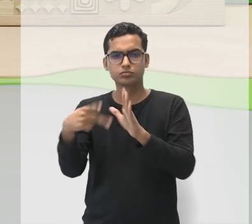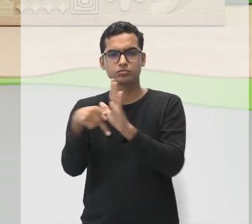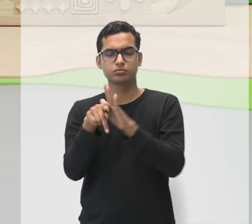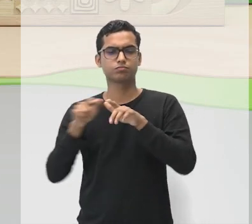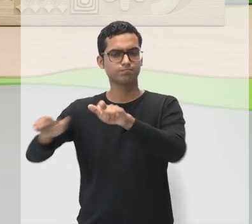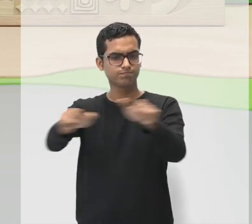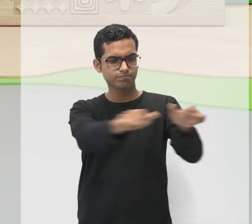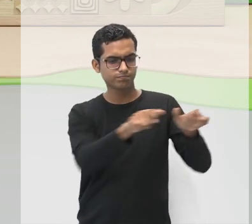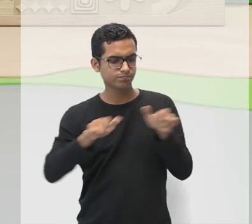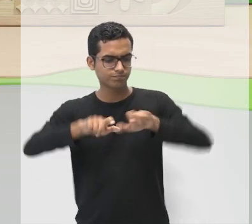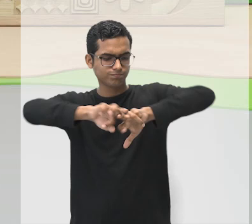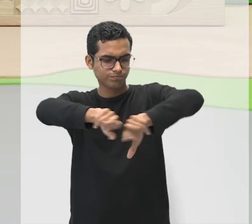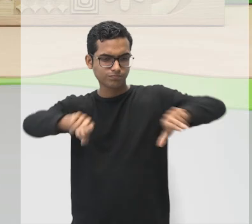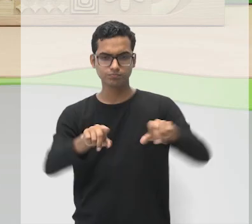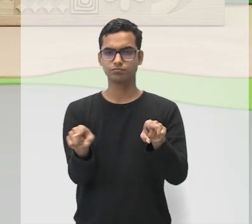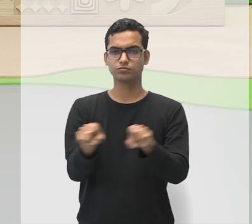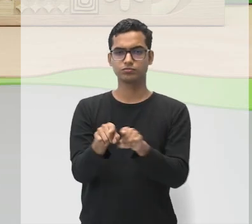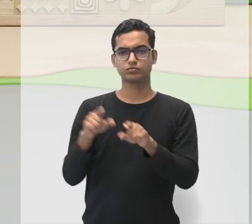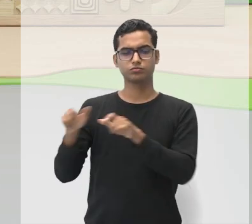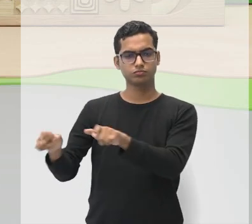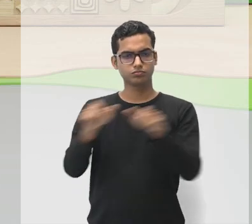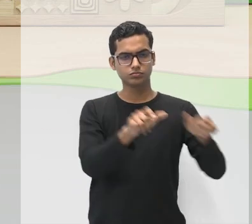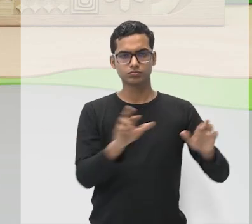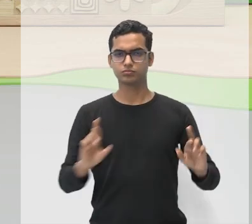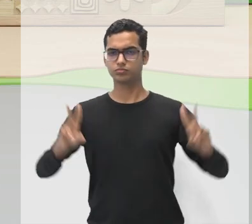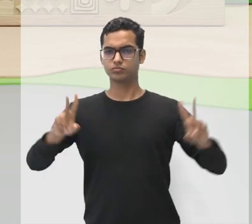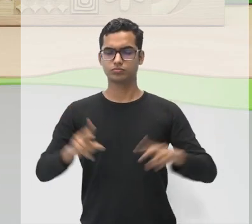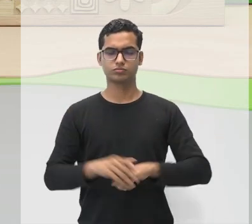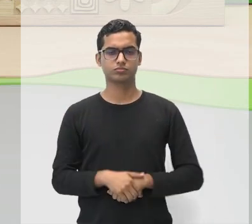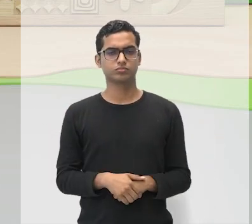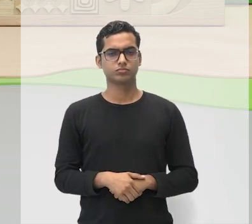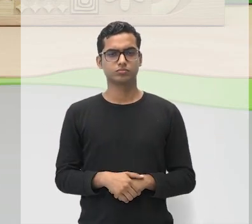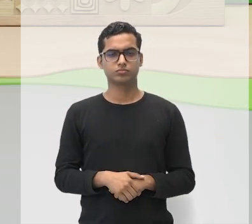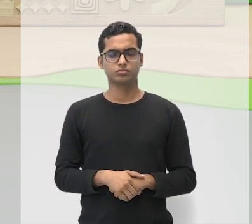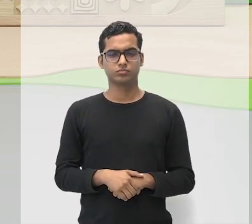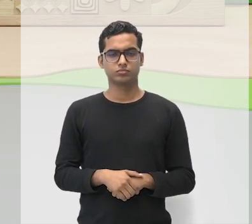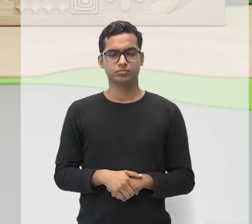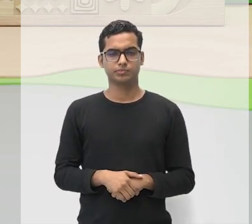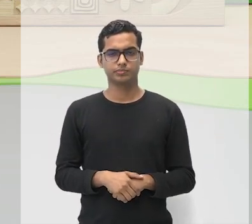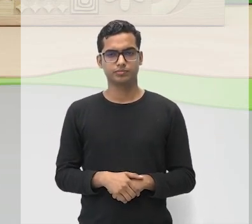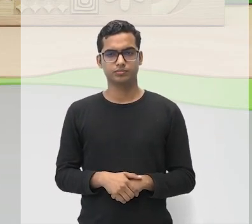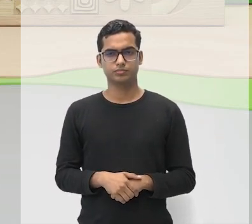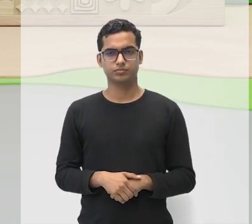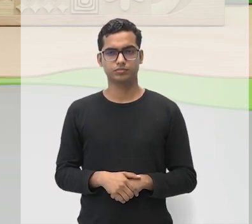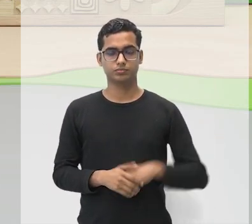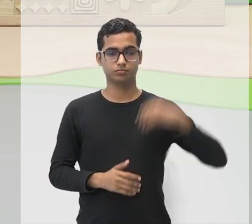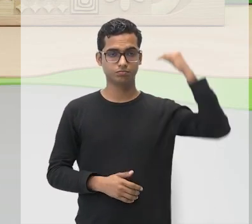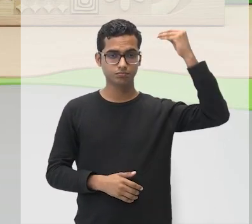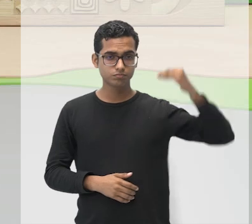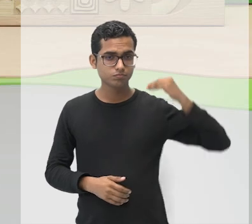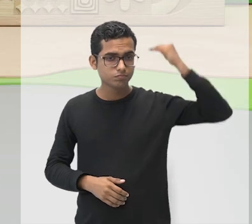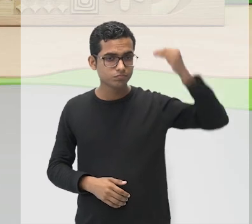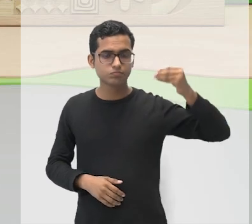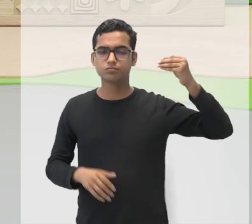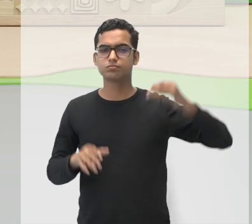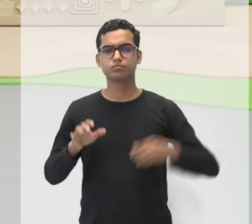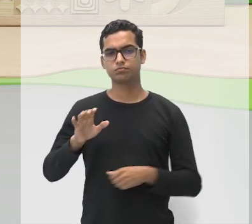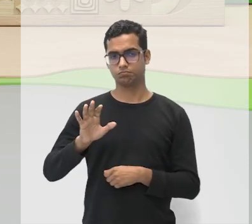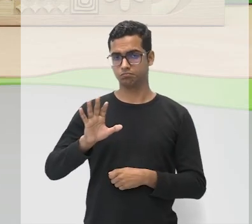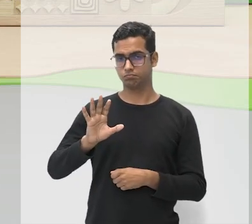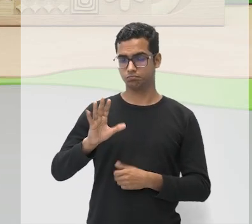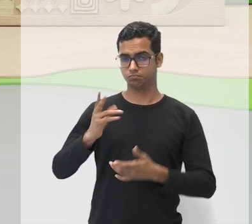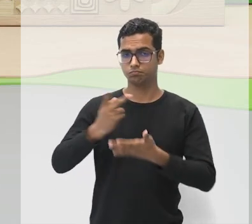em duas cidades distintas. Esse experimento ele foi realizado